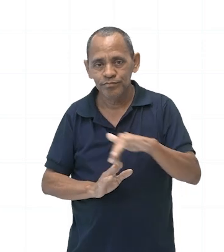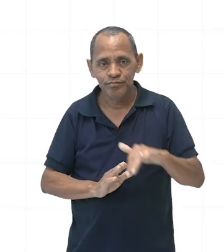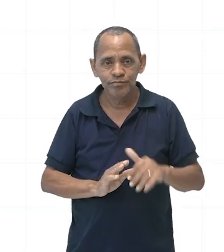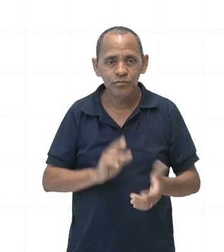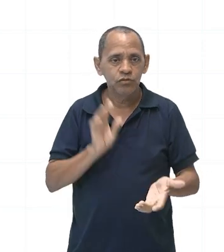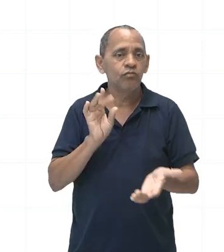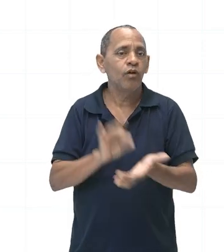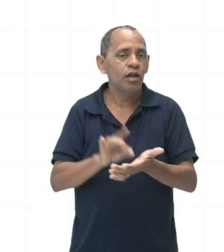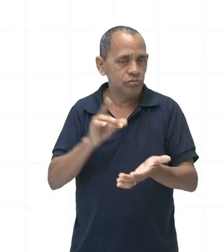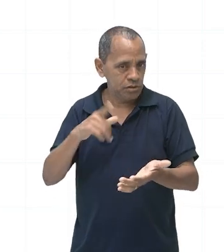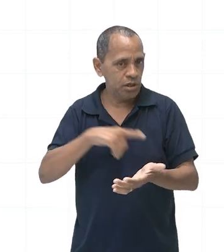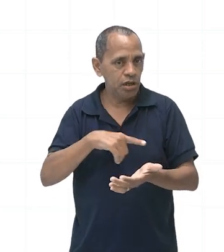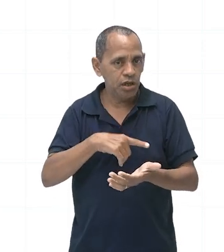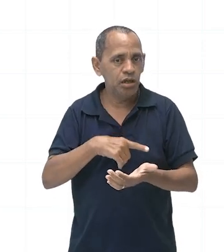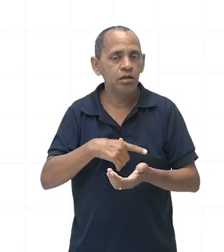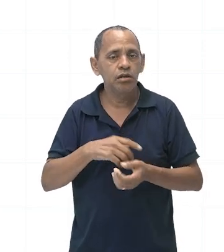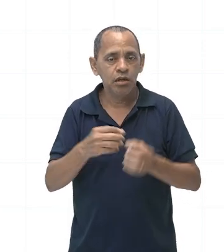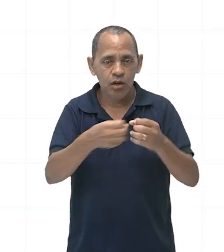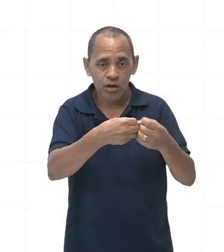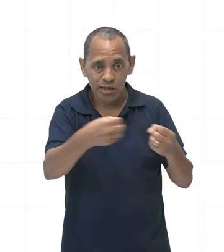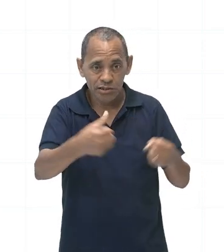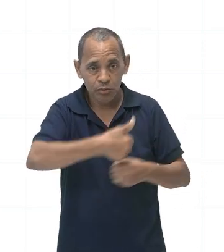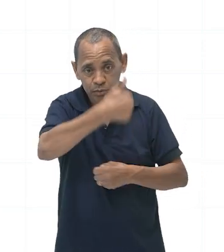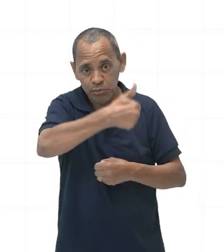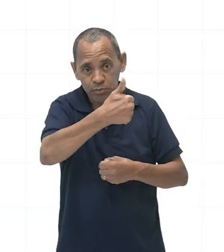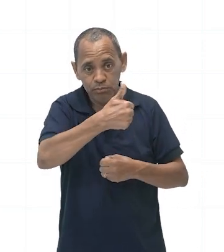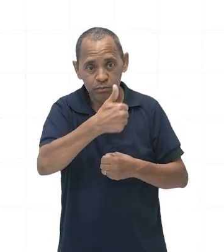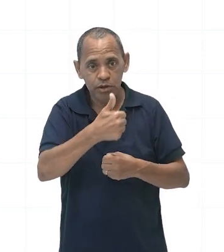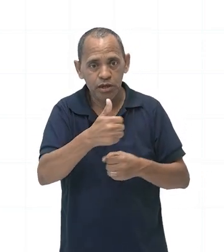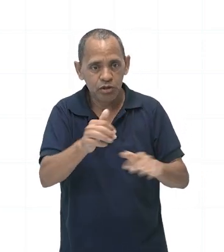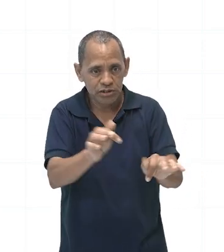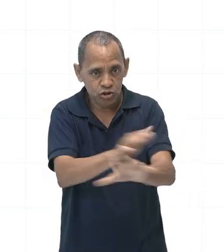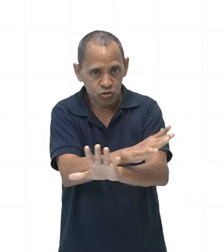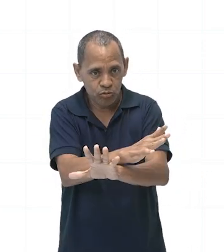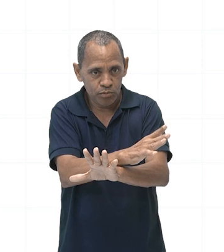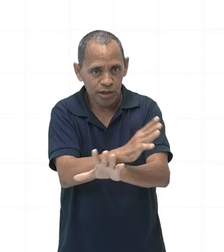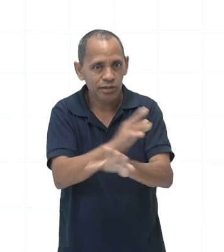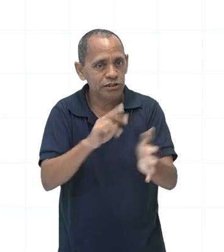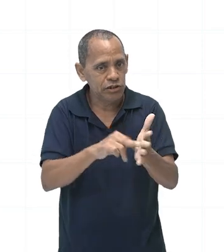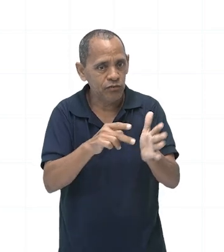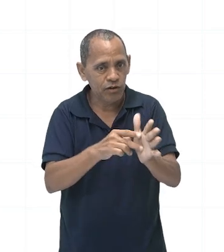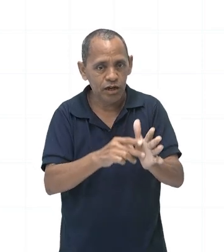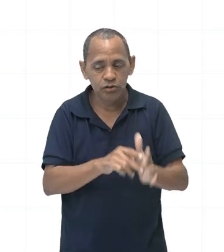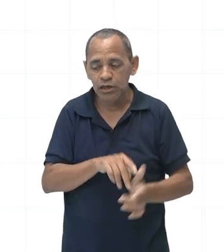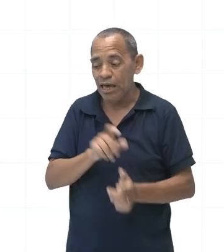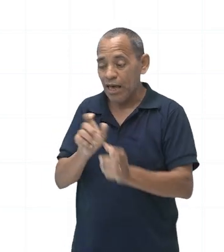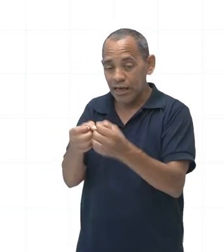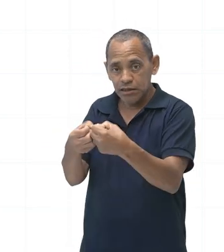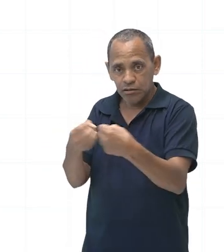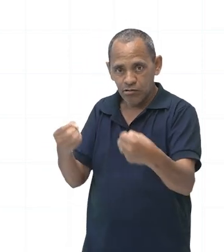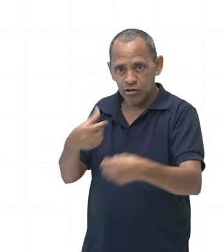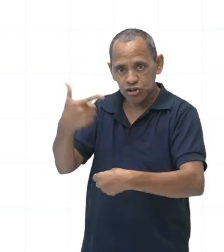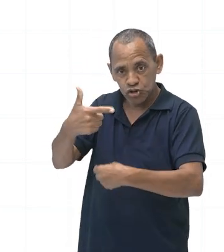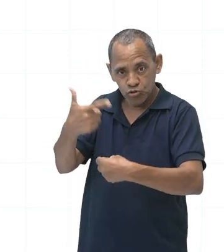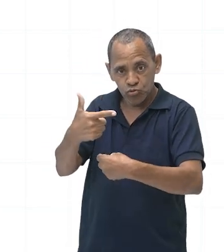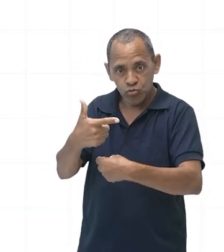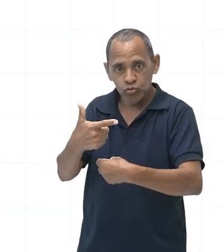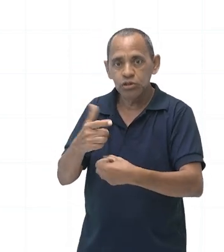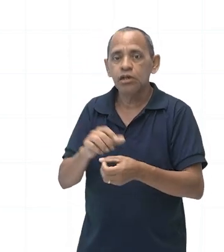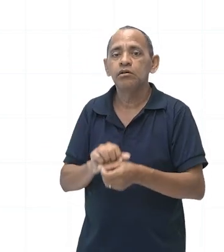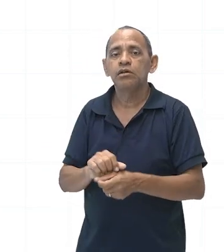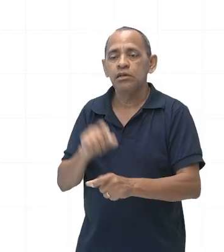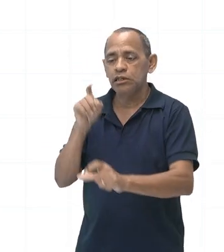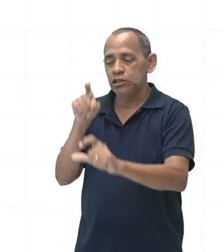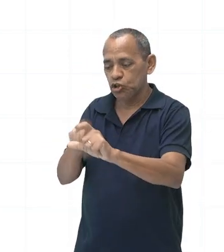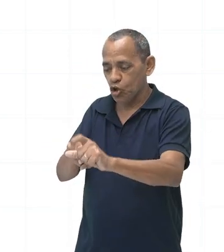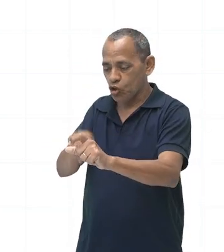sentido completo, enquanto a minha segunda oração ela não possui um sentido completo. Ela depende do